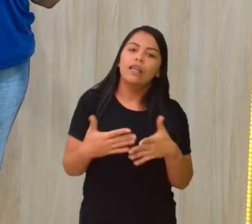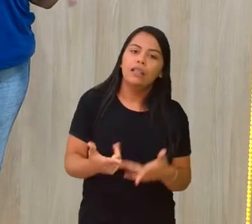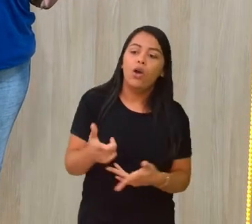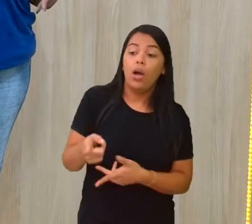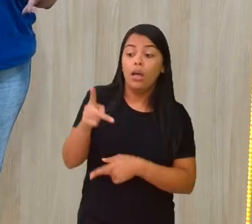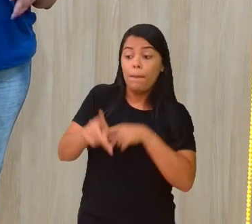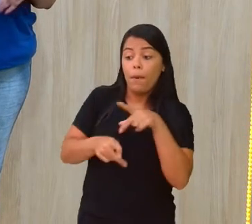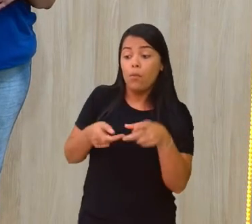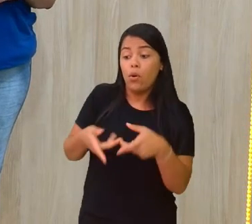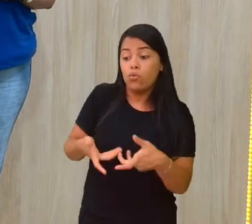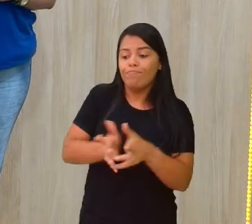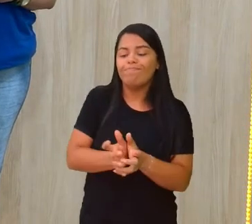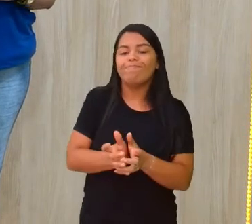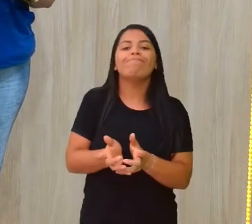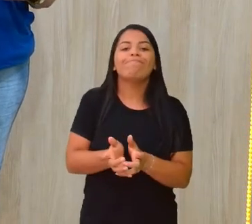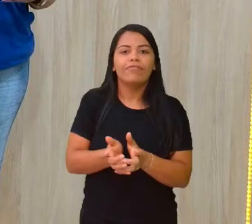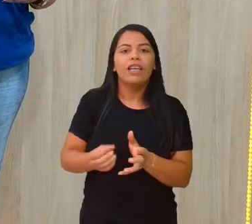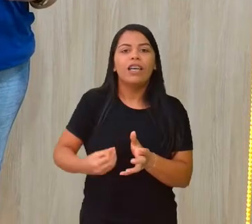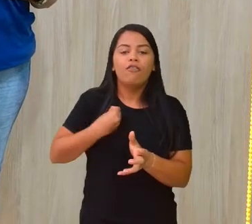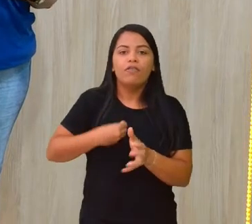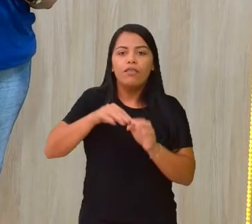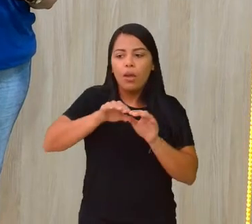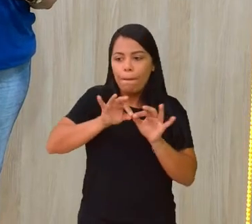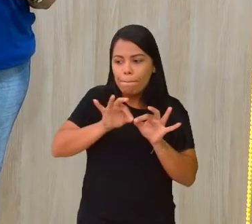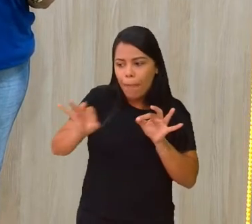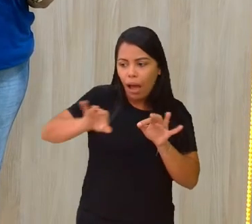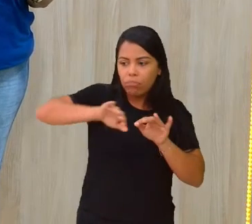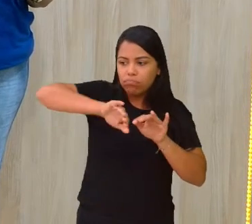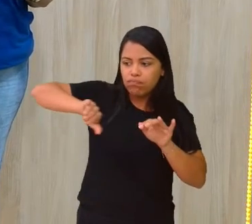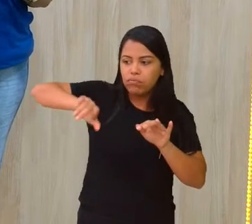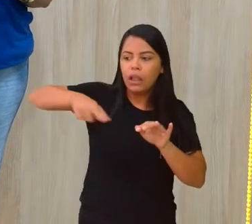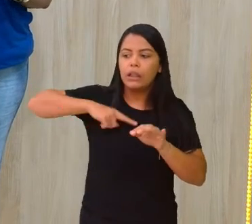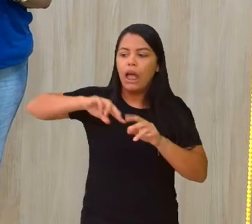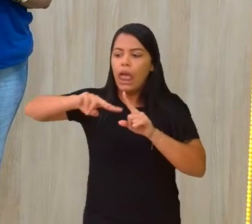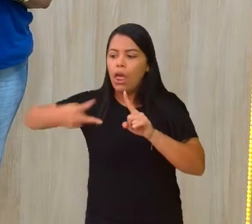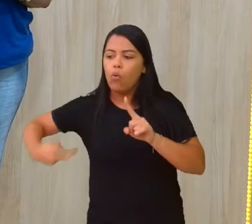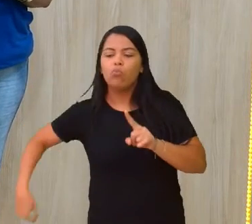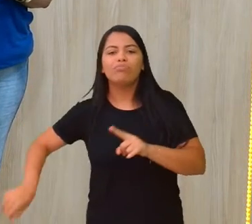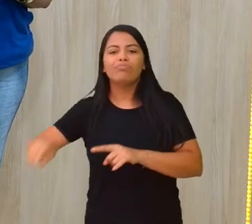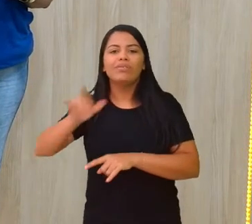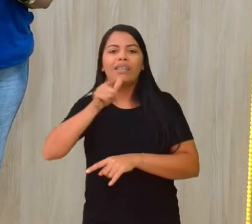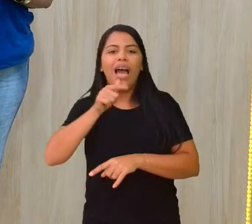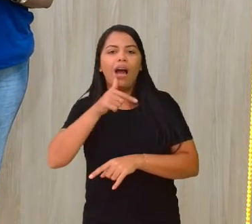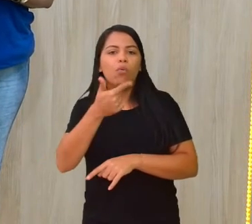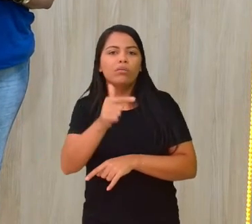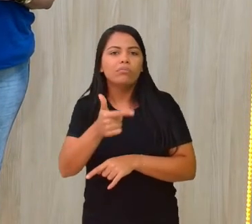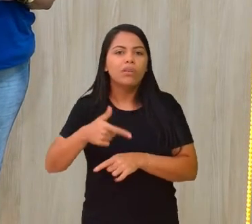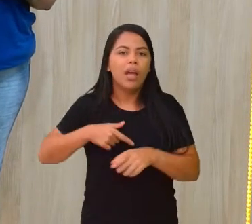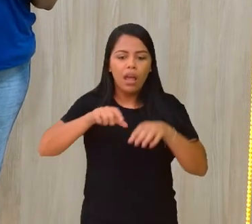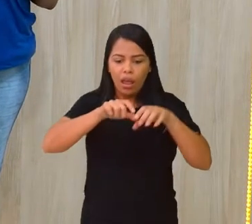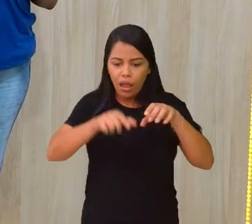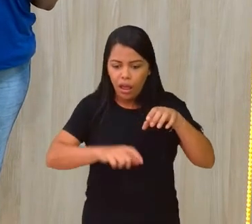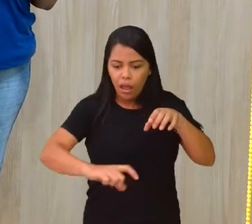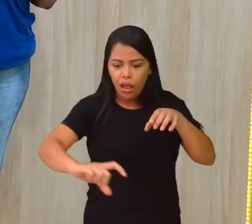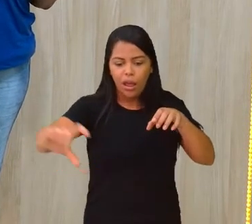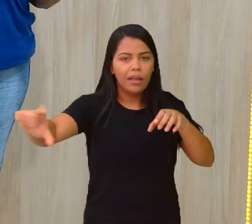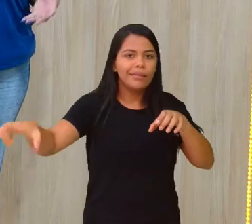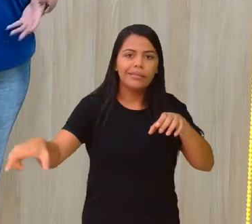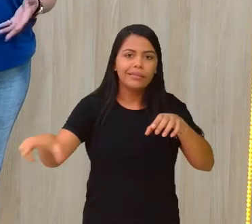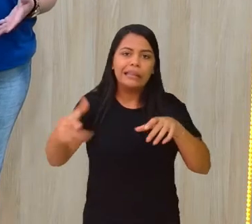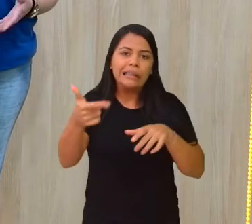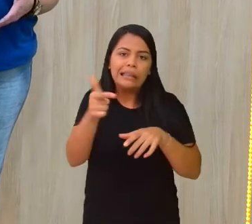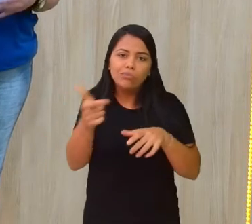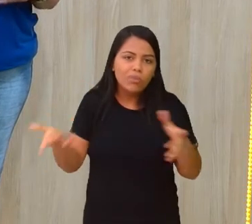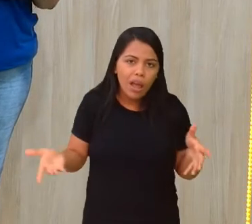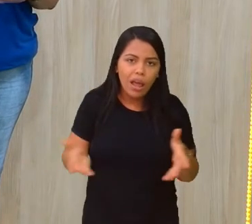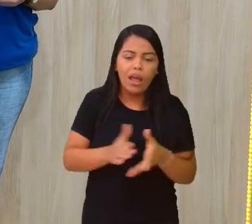essas populações aí, elas vivem distante às vezes de um recurso d'água, né, de um curso d'água, tá certo? E também de